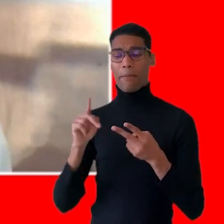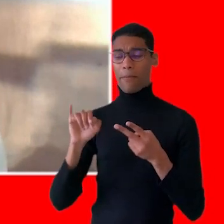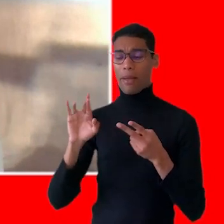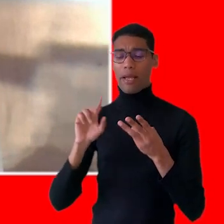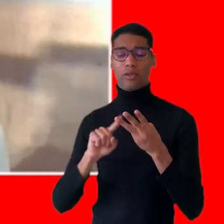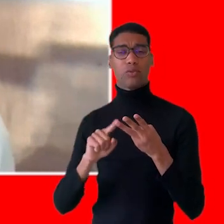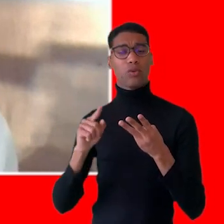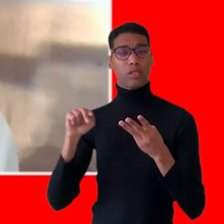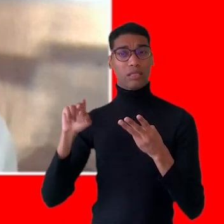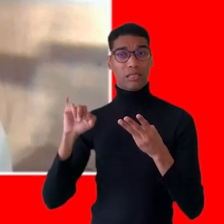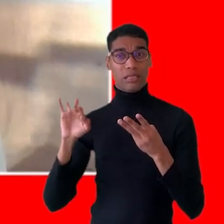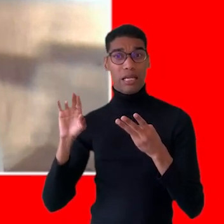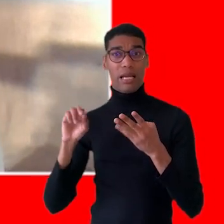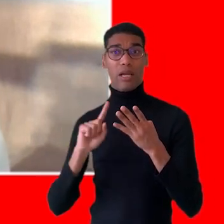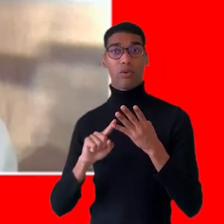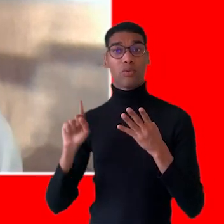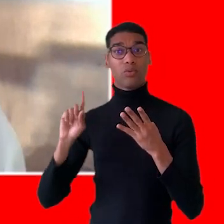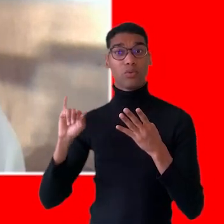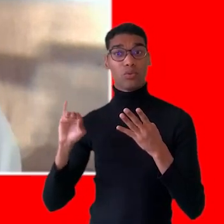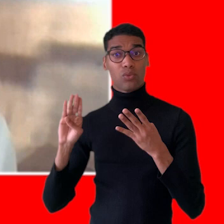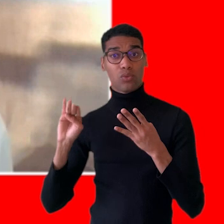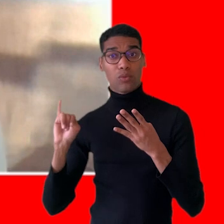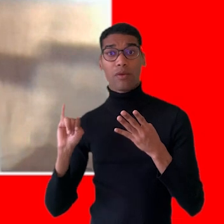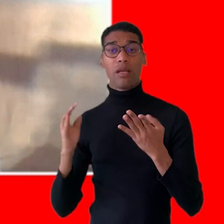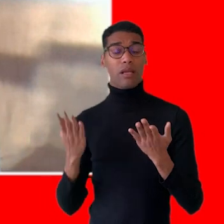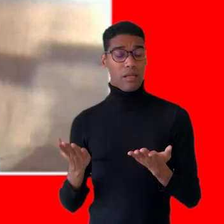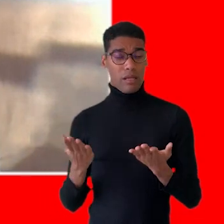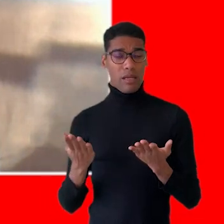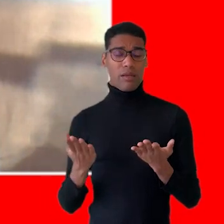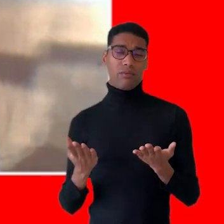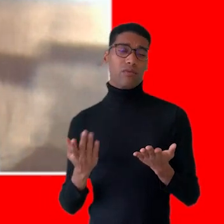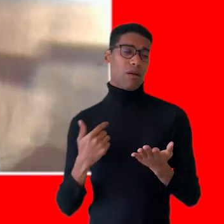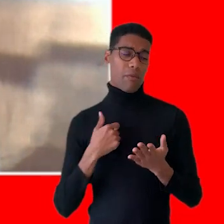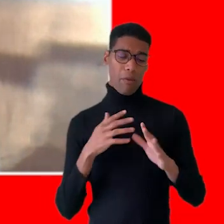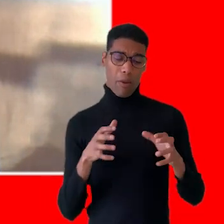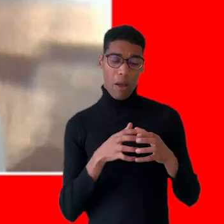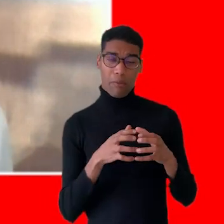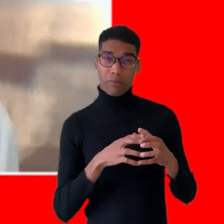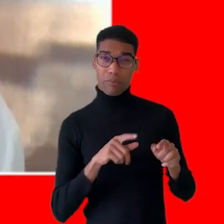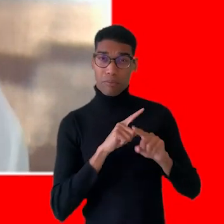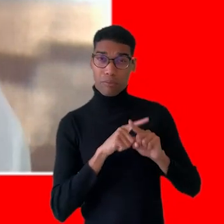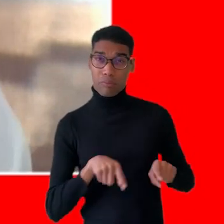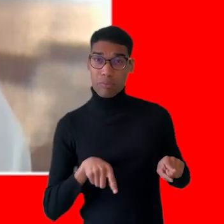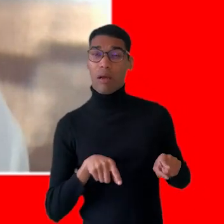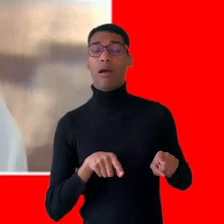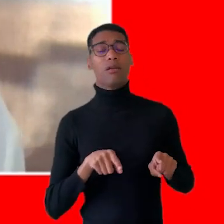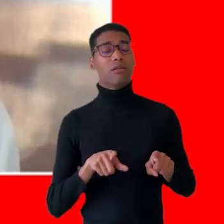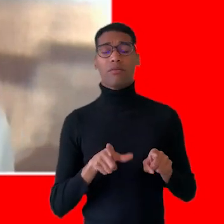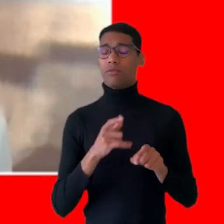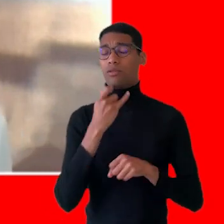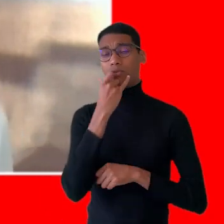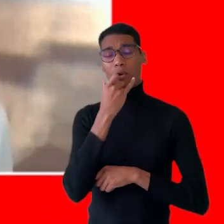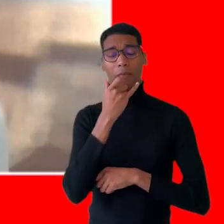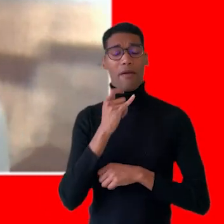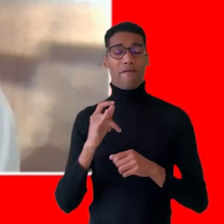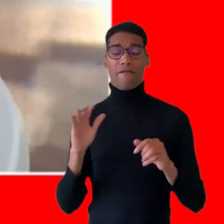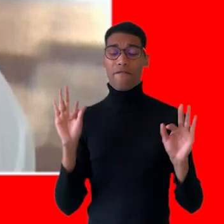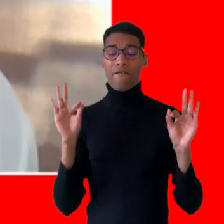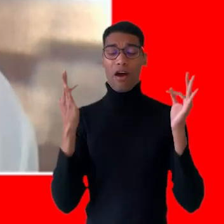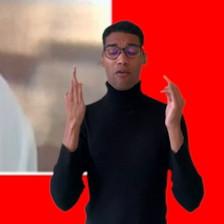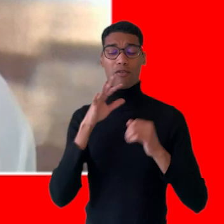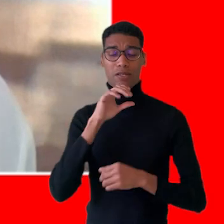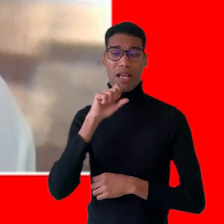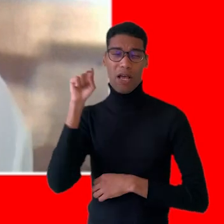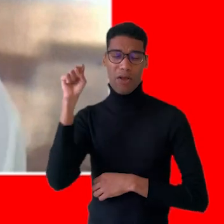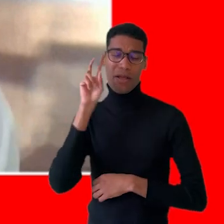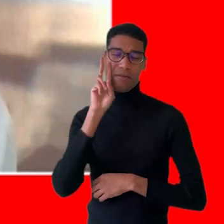Pedro Ivo, Negro Cosme, o Grande Zumbi, recusa a nação Nagô, falso herói que a história quer dar.